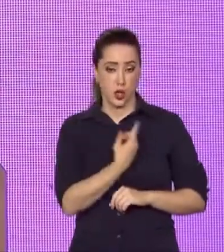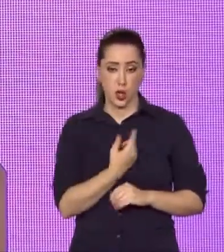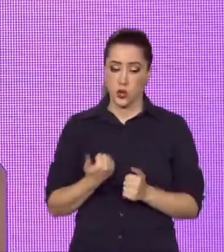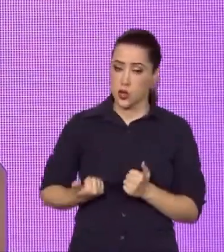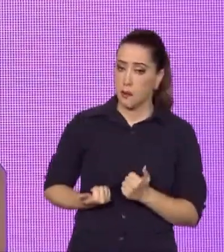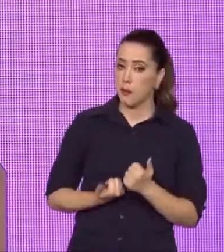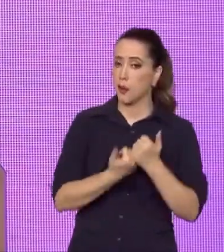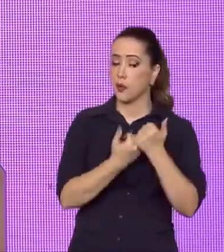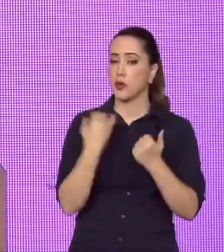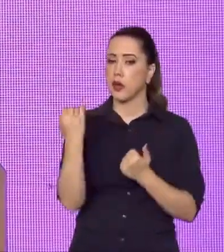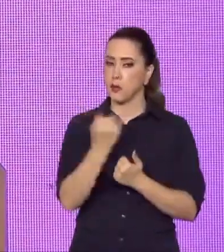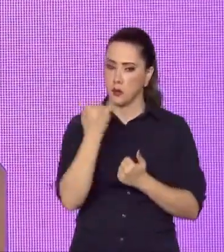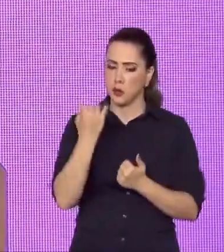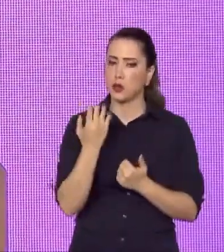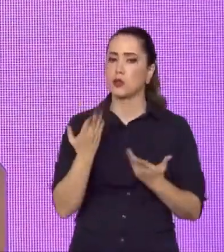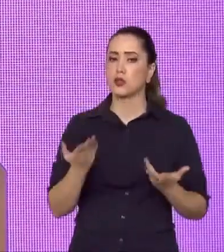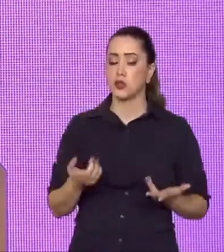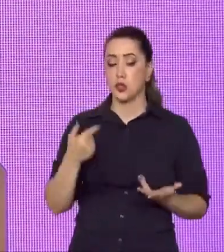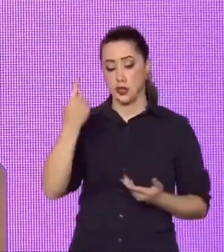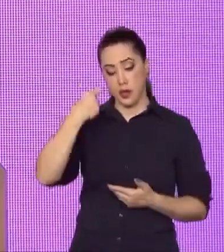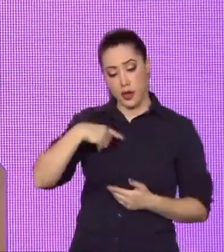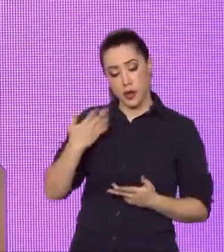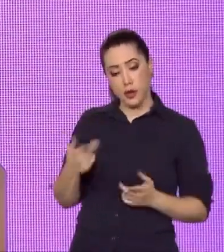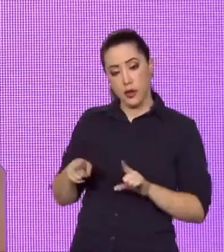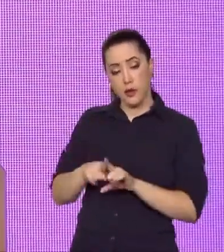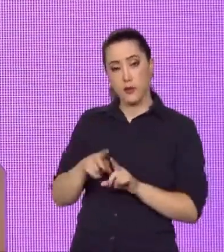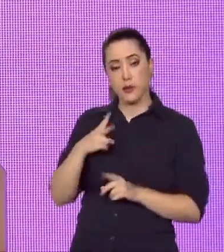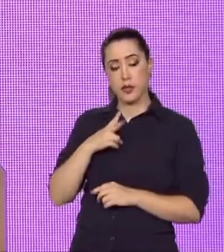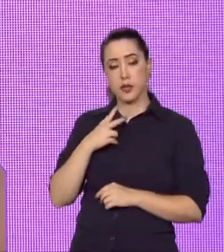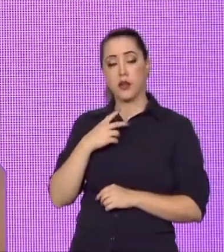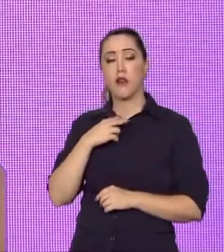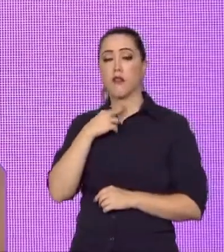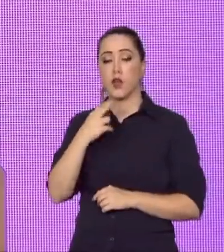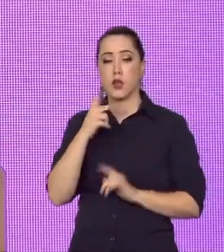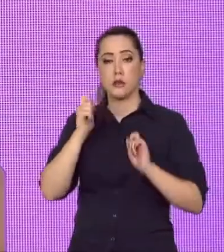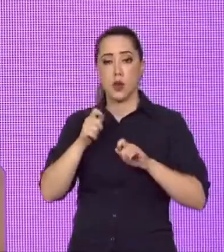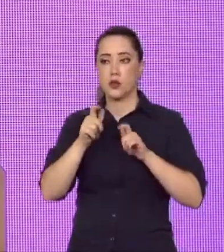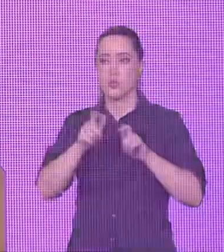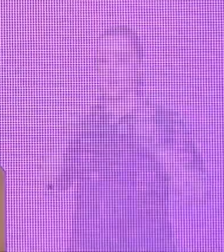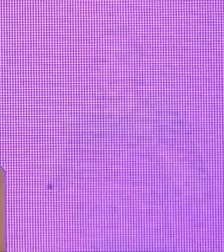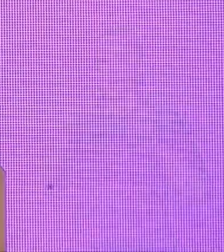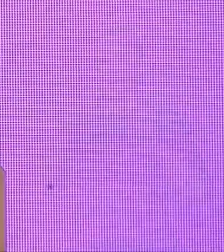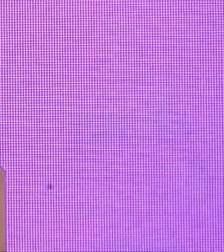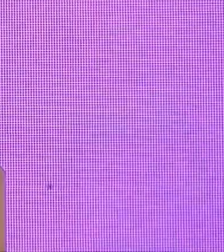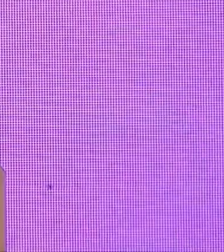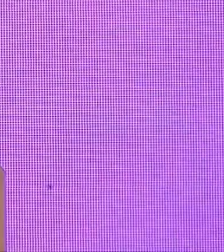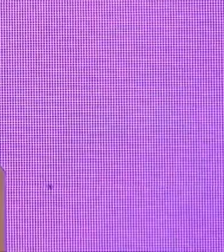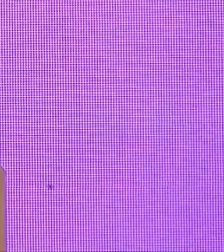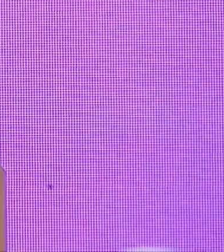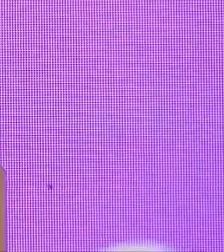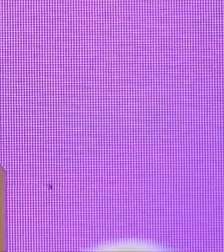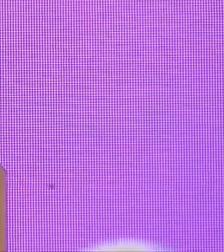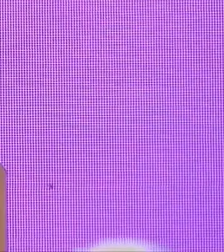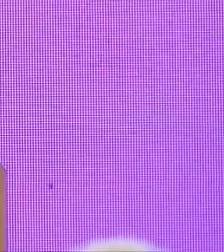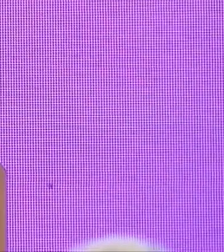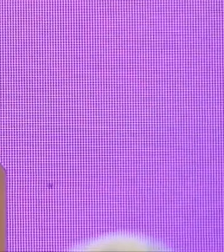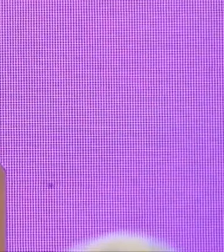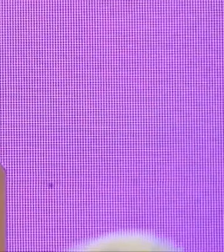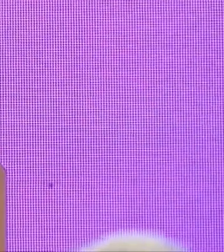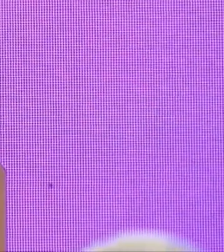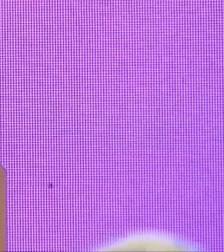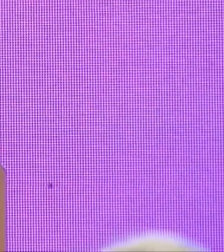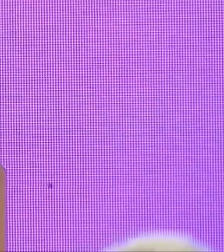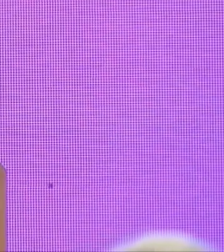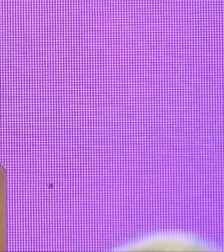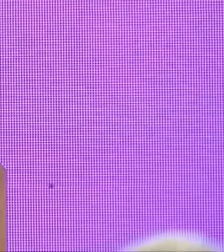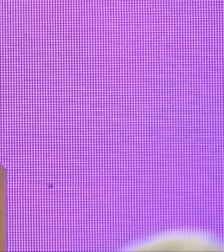é importante e válida, e no meu caso, minha voz pode ampliar e reverberar muitas outras vozes e mensagens. Estamos em um